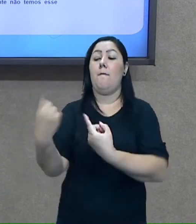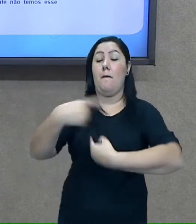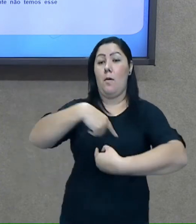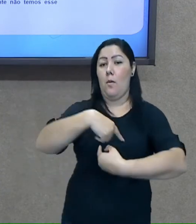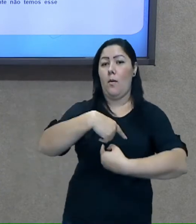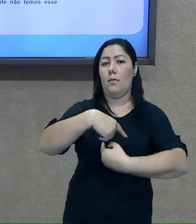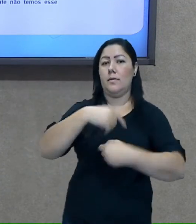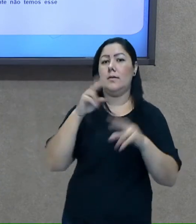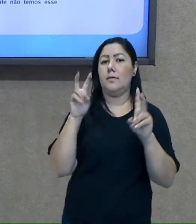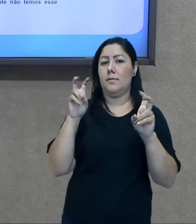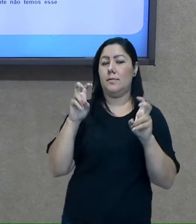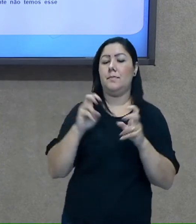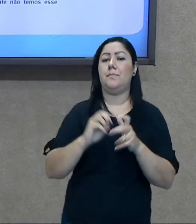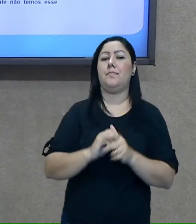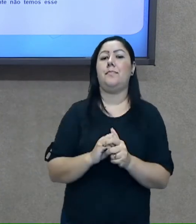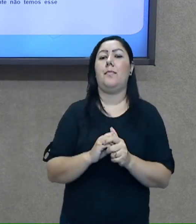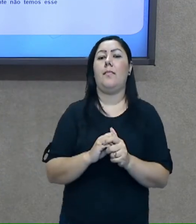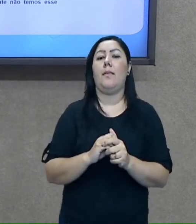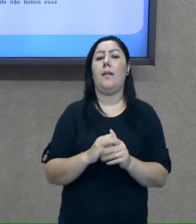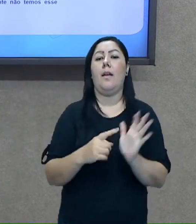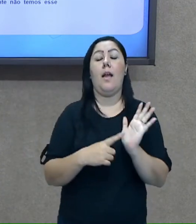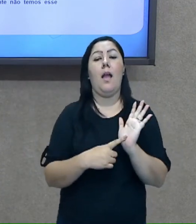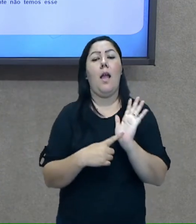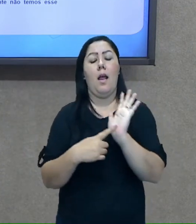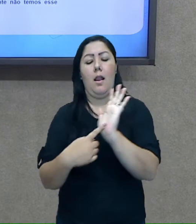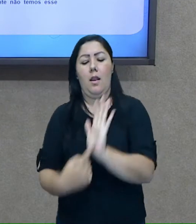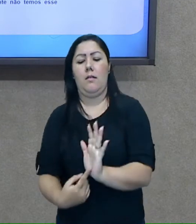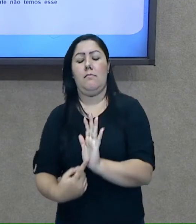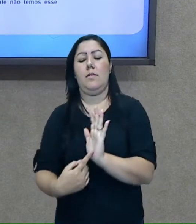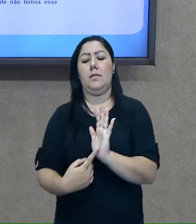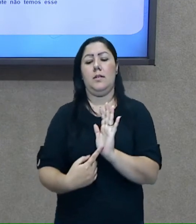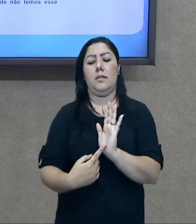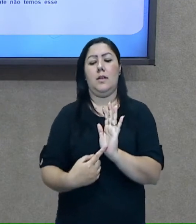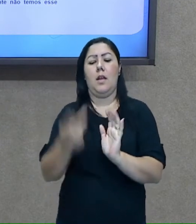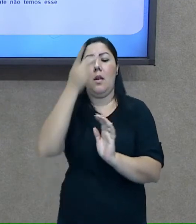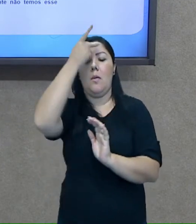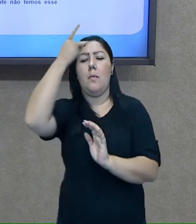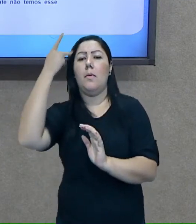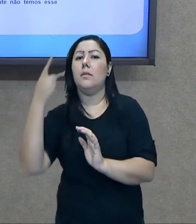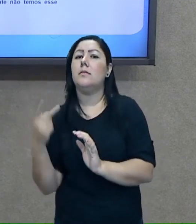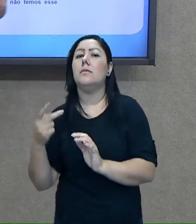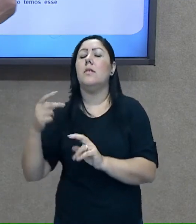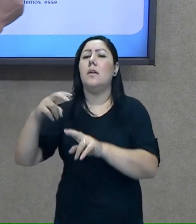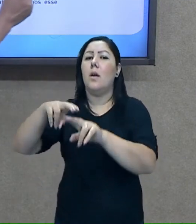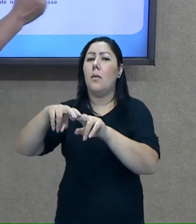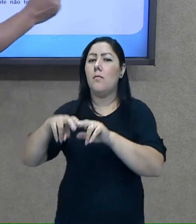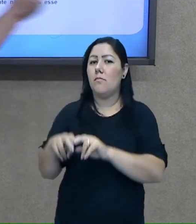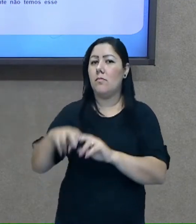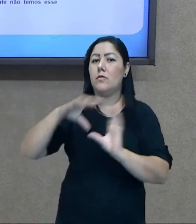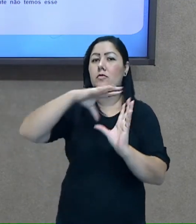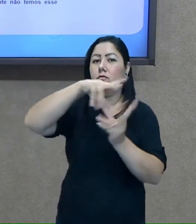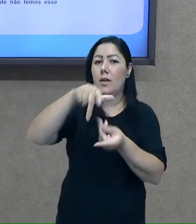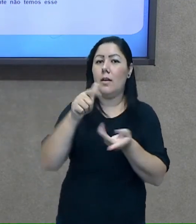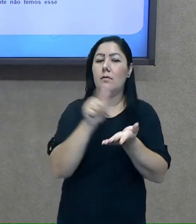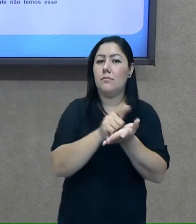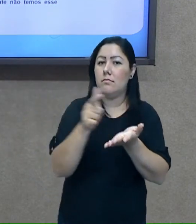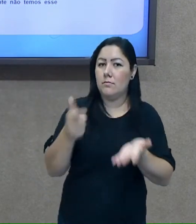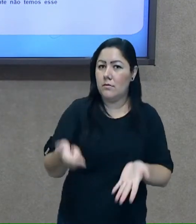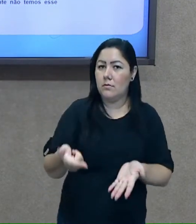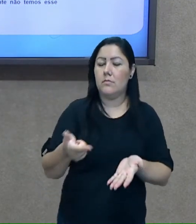E aí ele apresenta: talvez motivados pelo noticiário internacional,